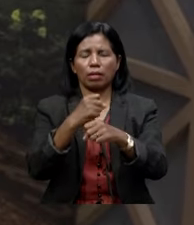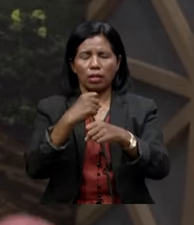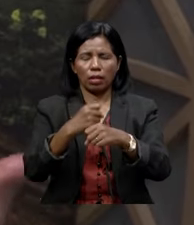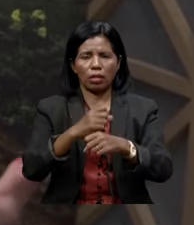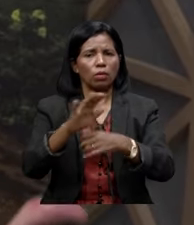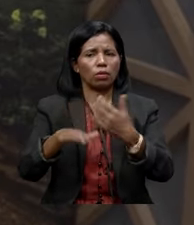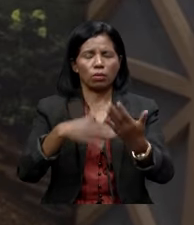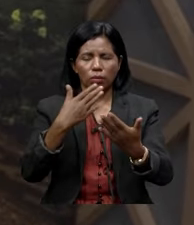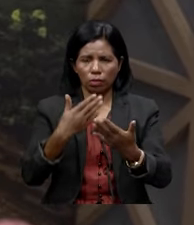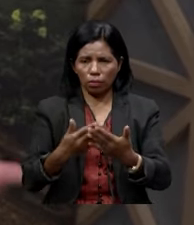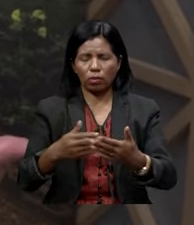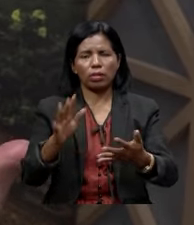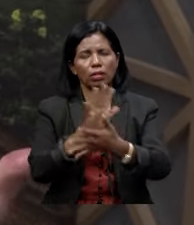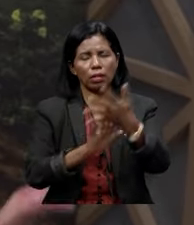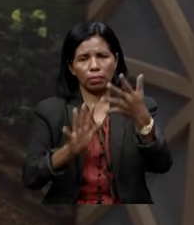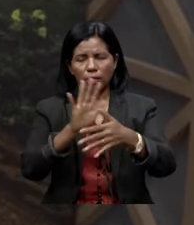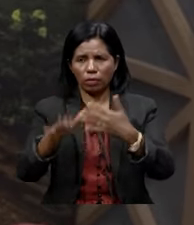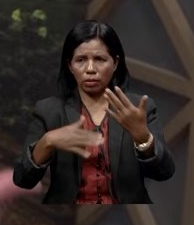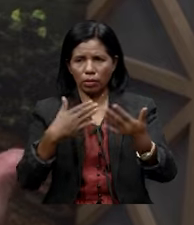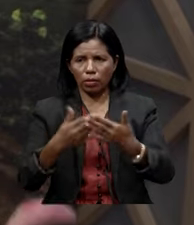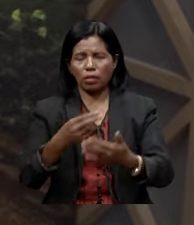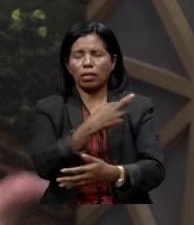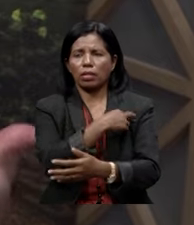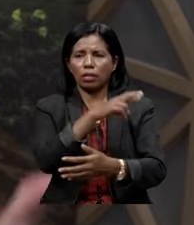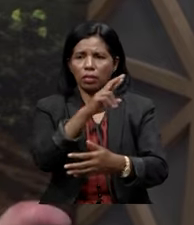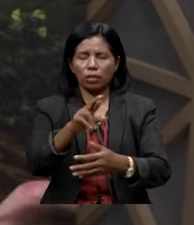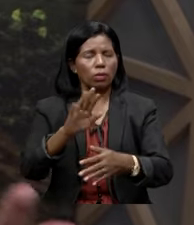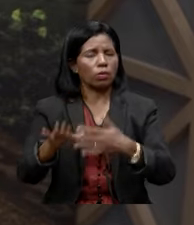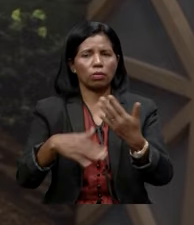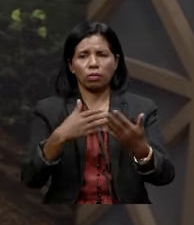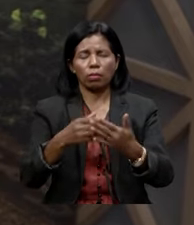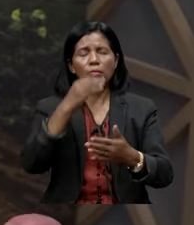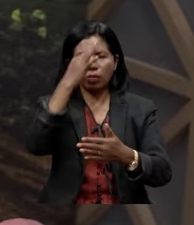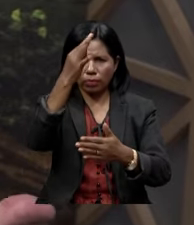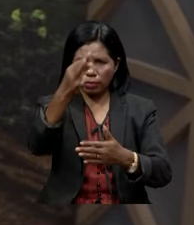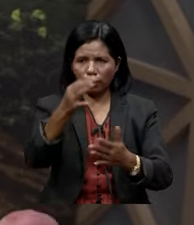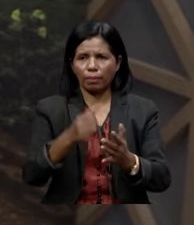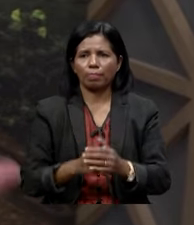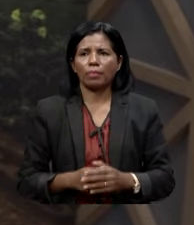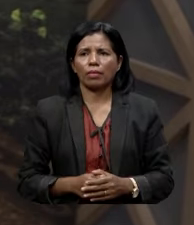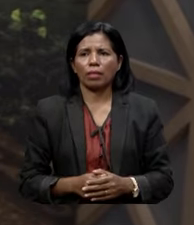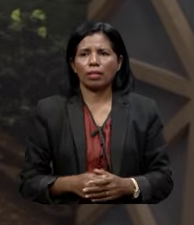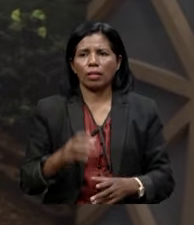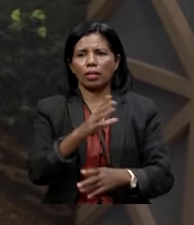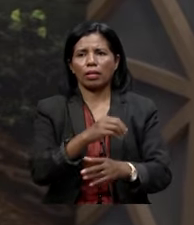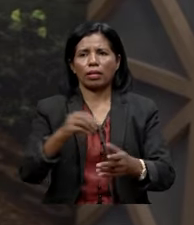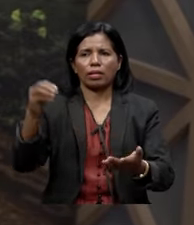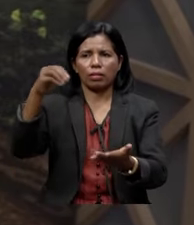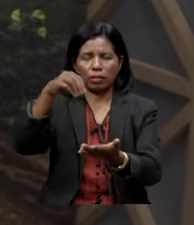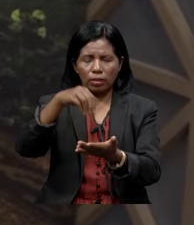manifestações celebraçõ religiosas etc no futuro então é um